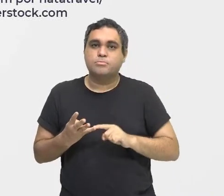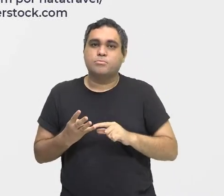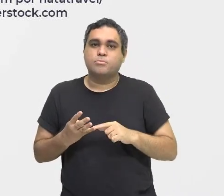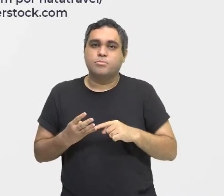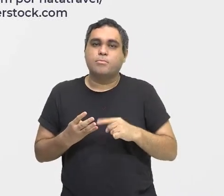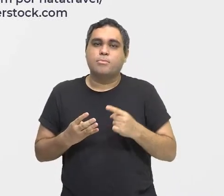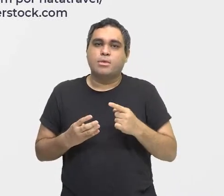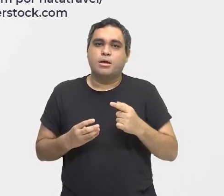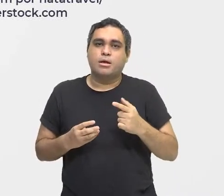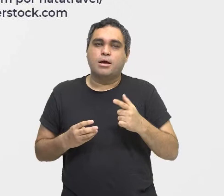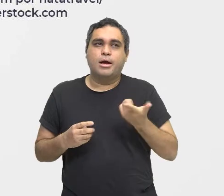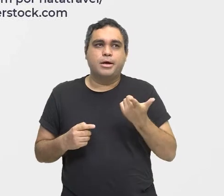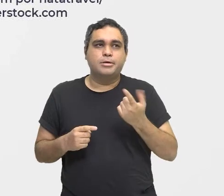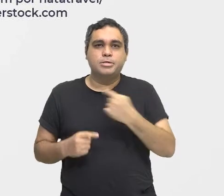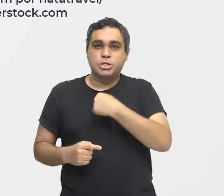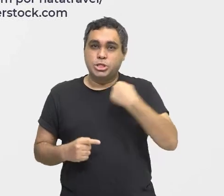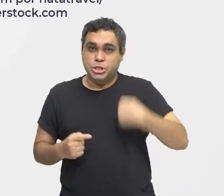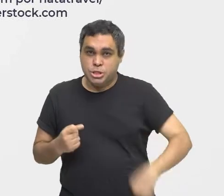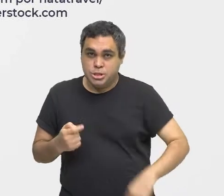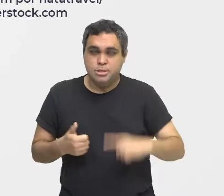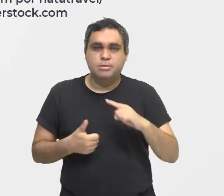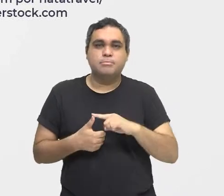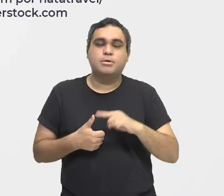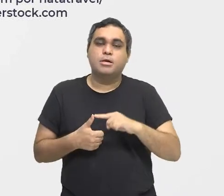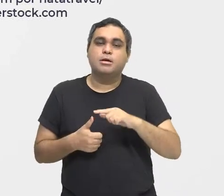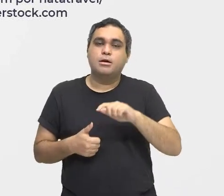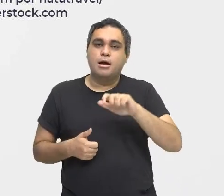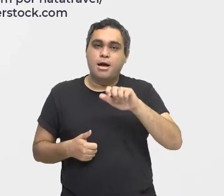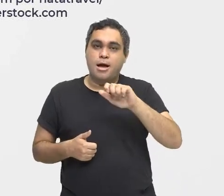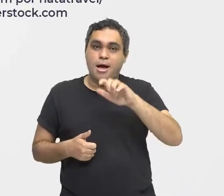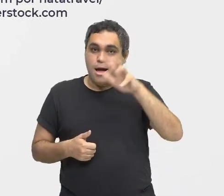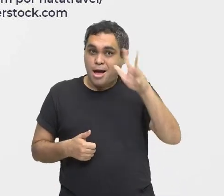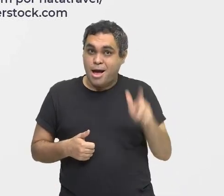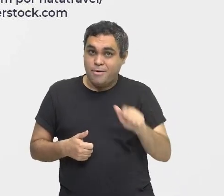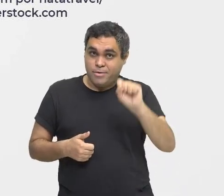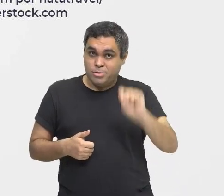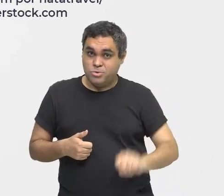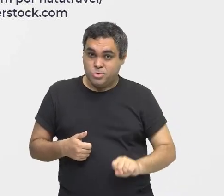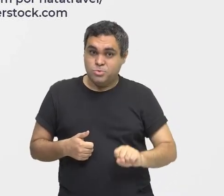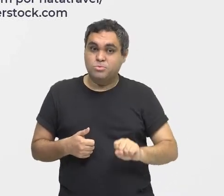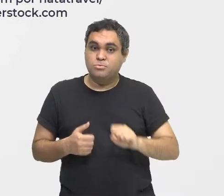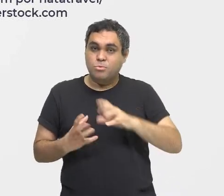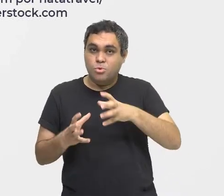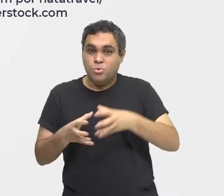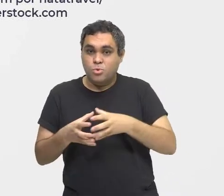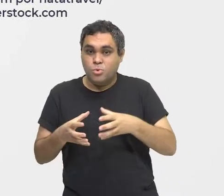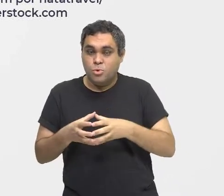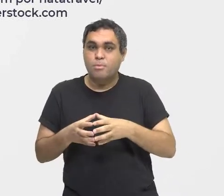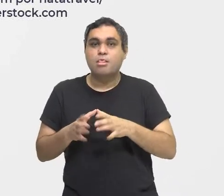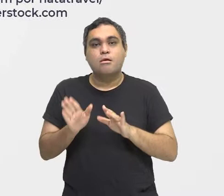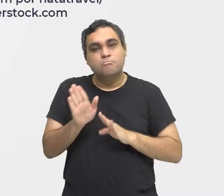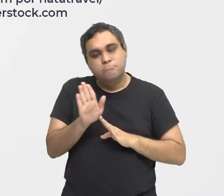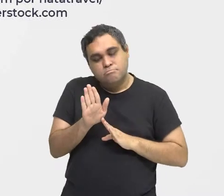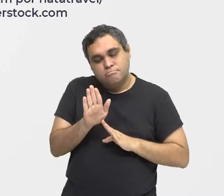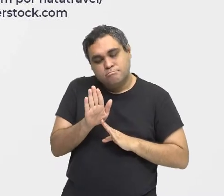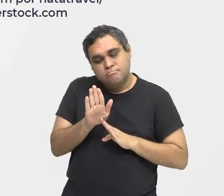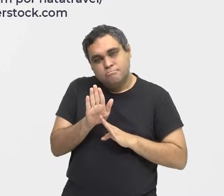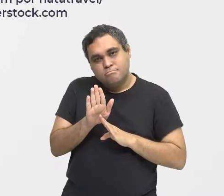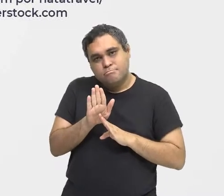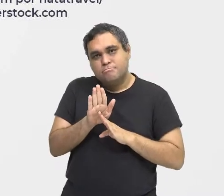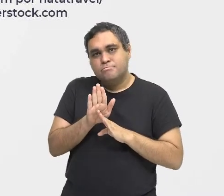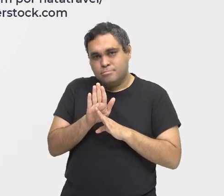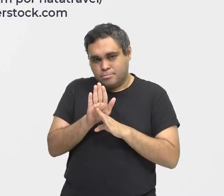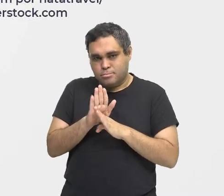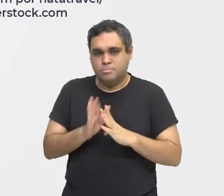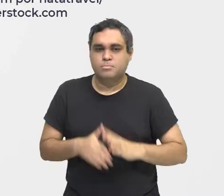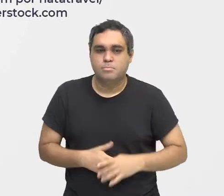do Sul, que se juntam também aí para ocorrer esse desenvolvimento desses países. Além, né, de